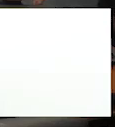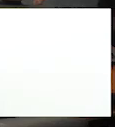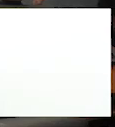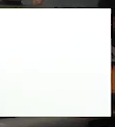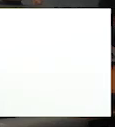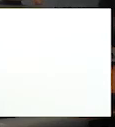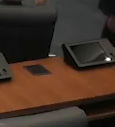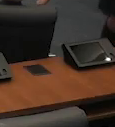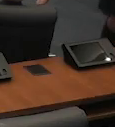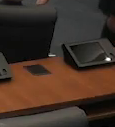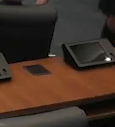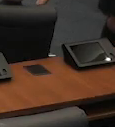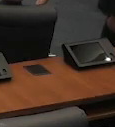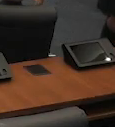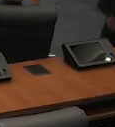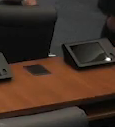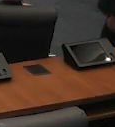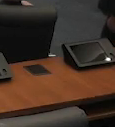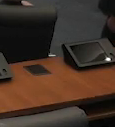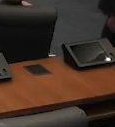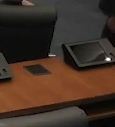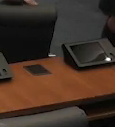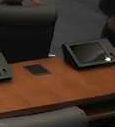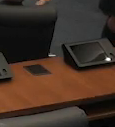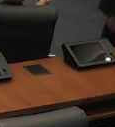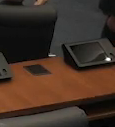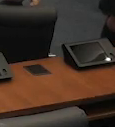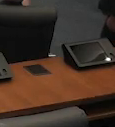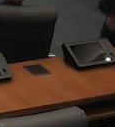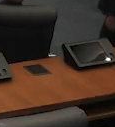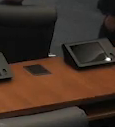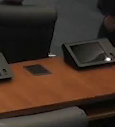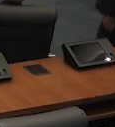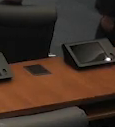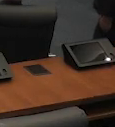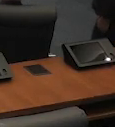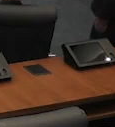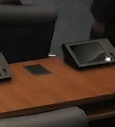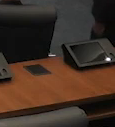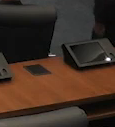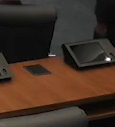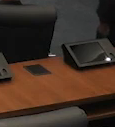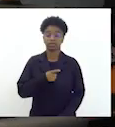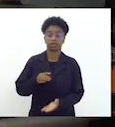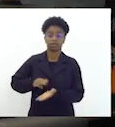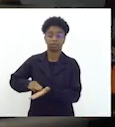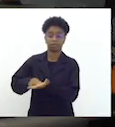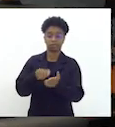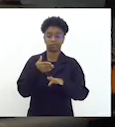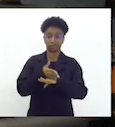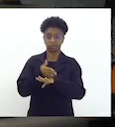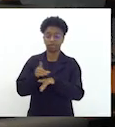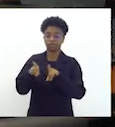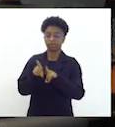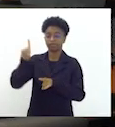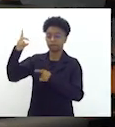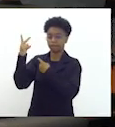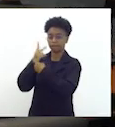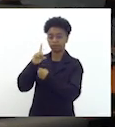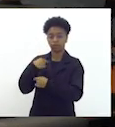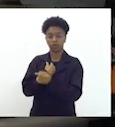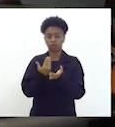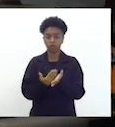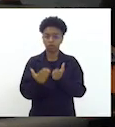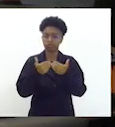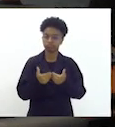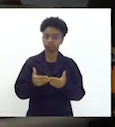havendo número legal e sobre a proteção de Deus iniciamos os nossos trabalhos está aberto a